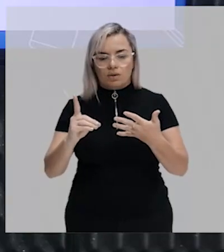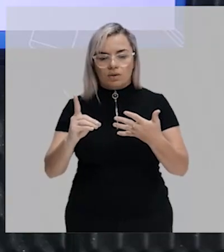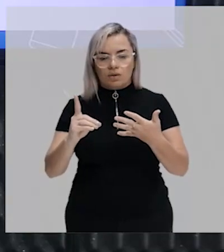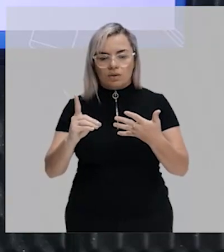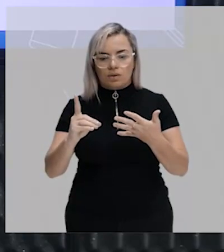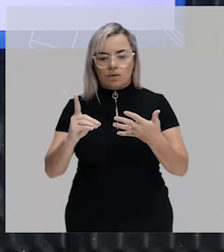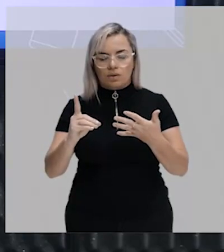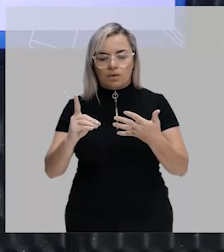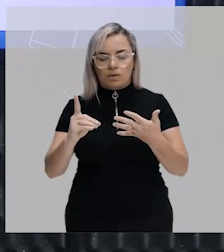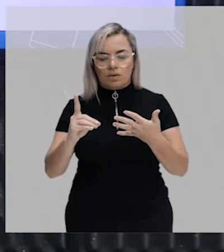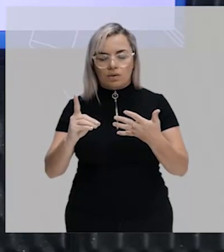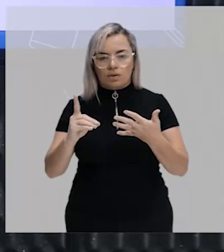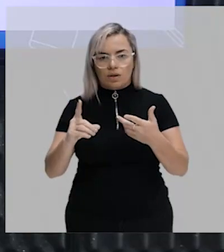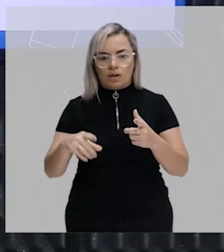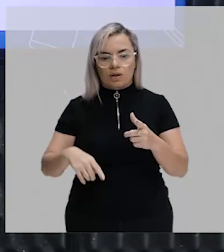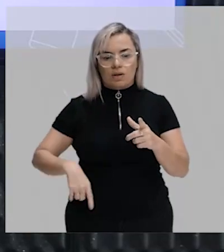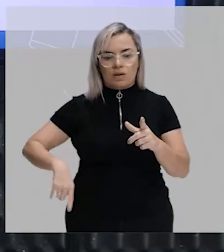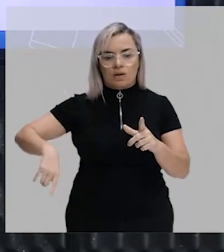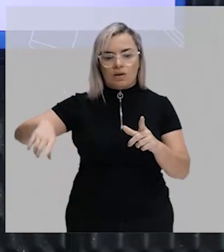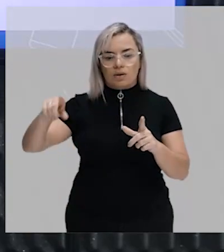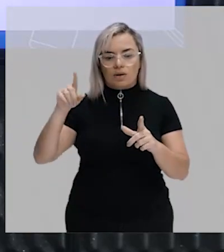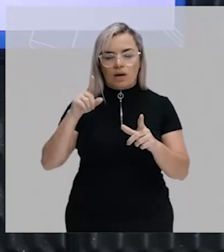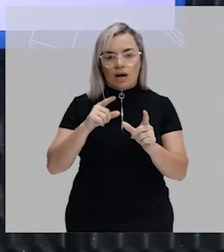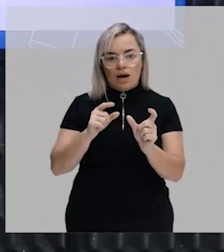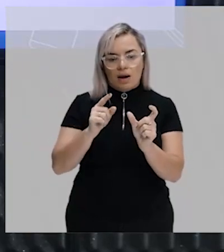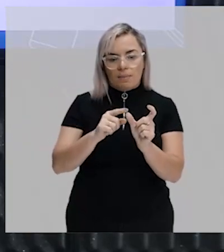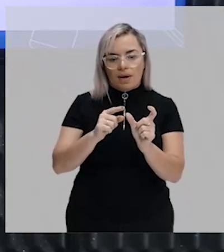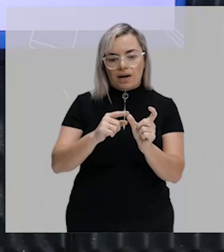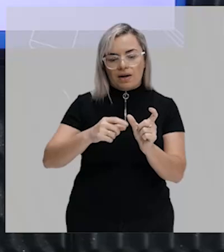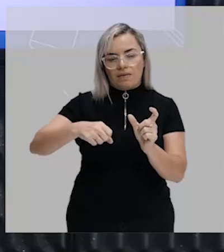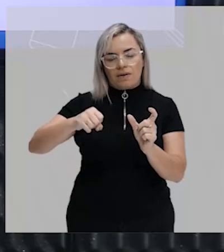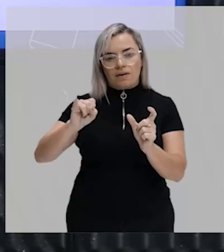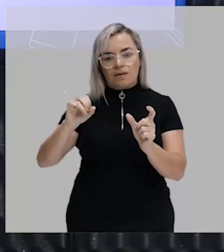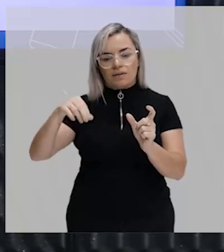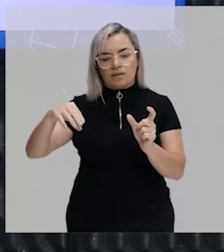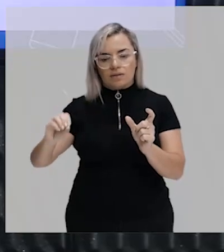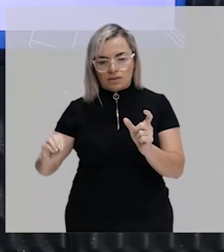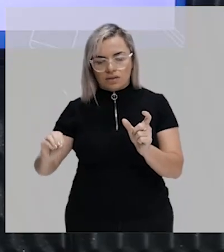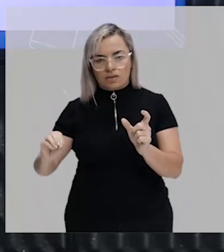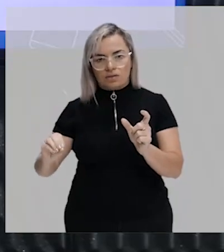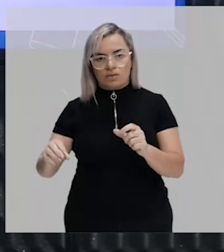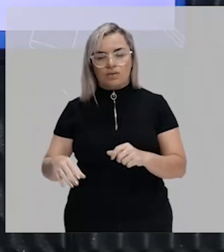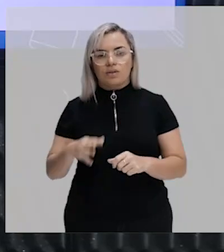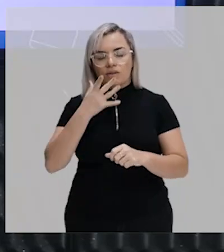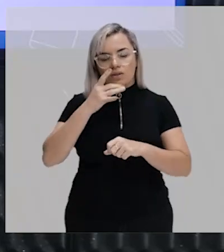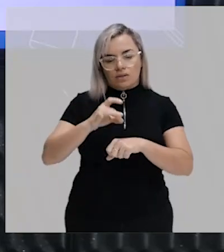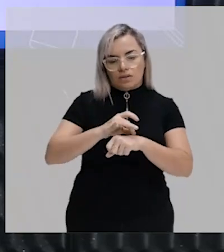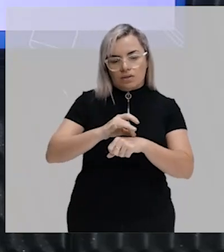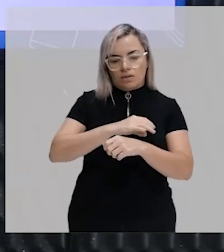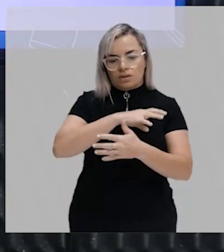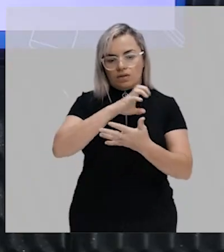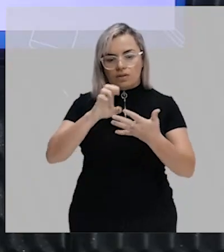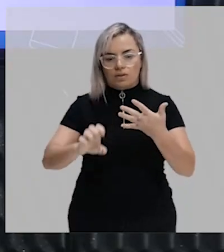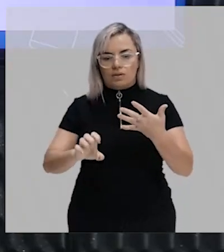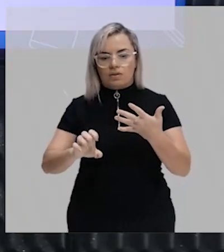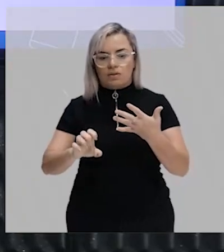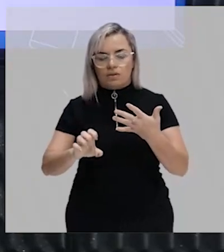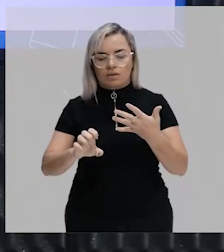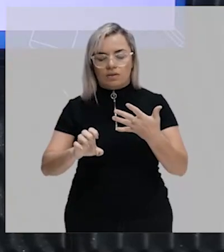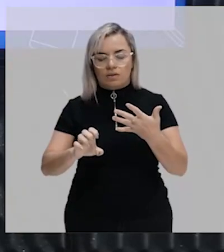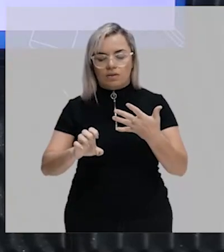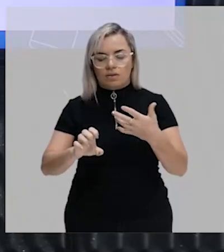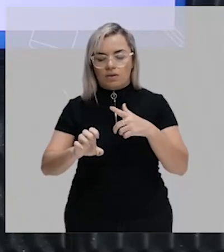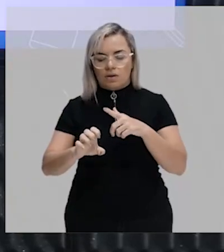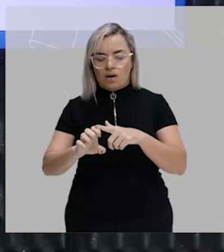hermana. Então, sino é a minha conjunção de destaque. Prefieres té ou café? O